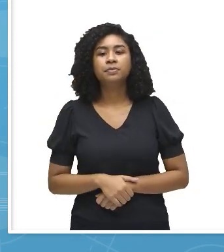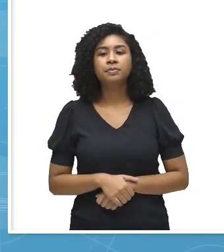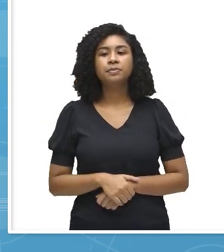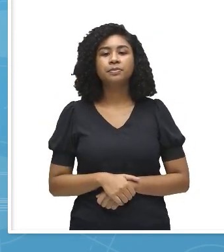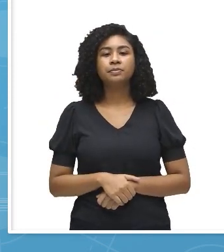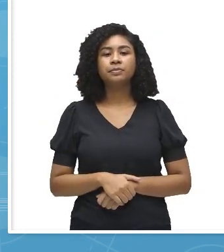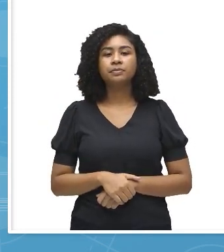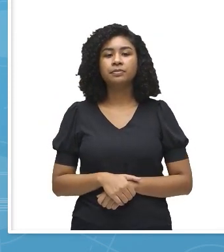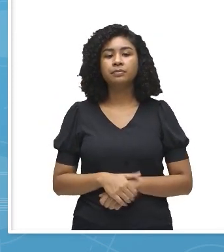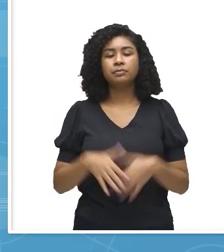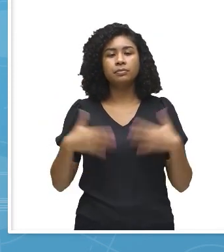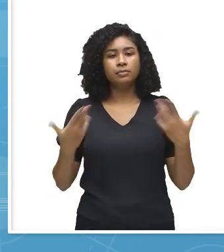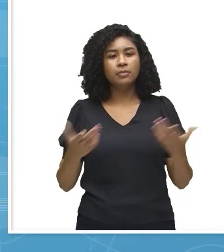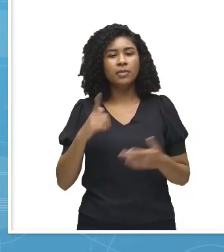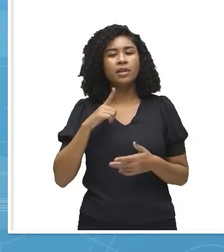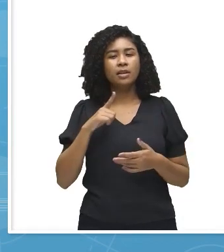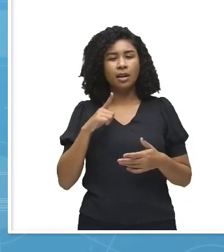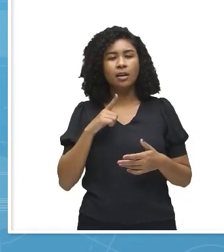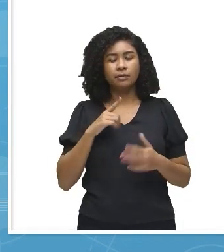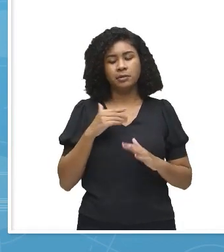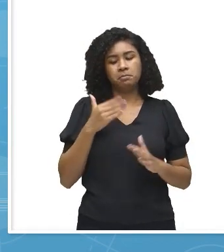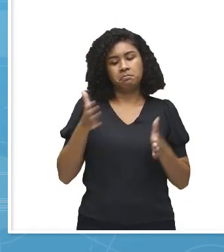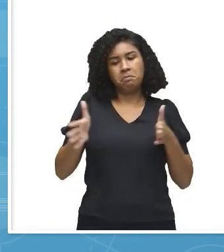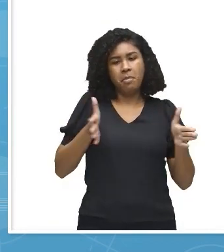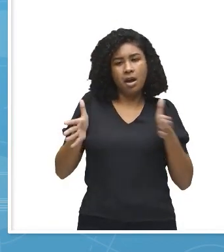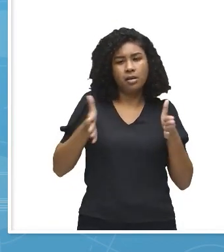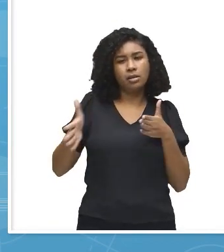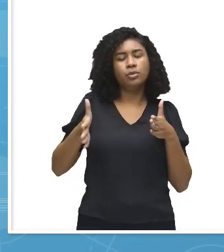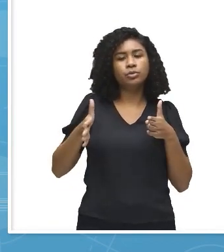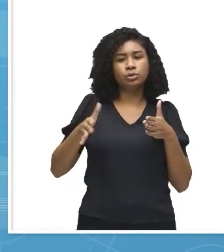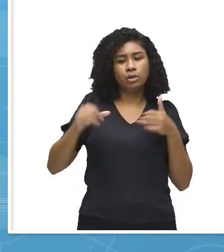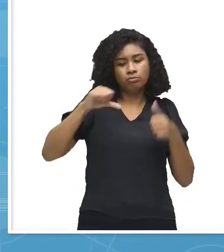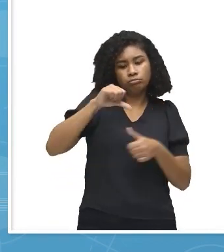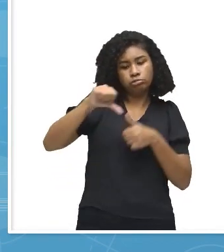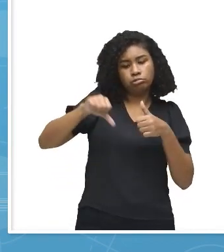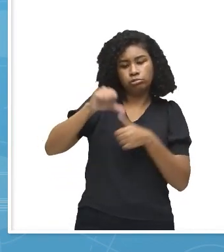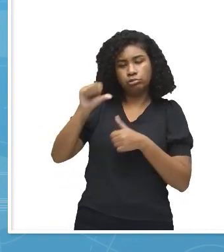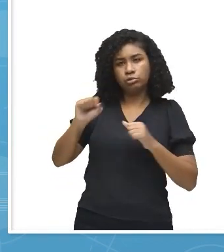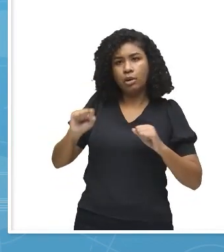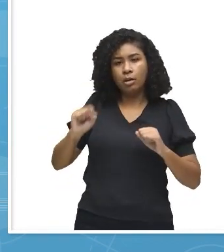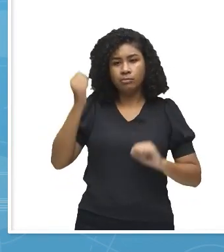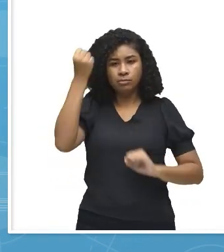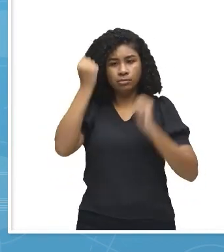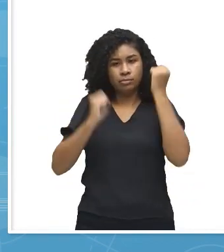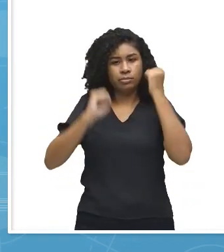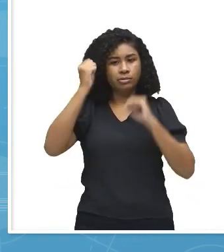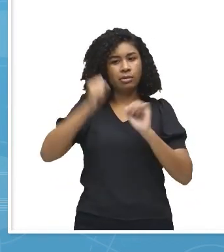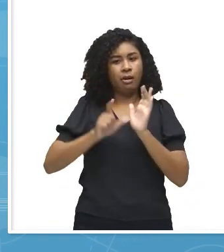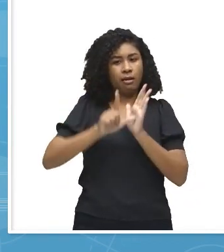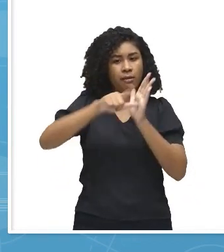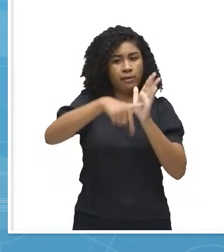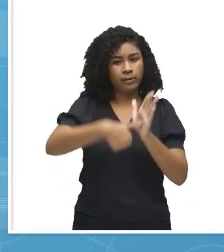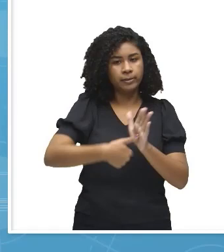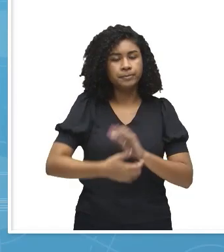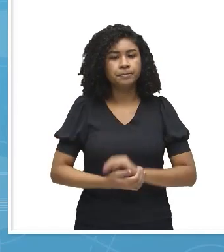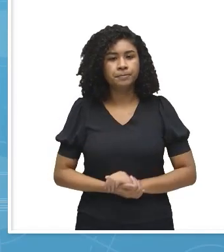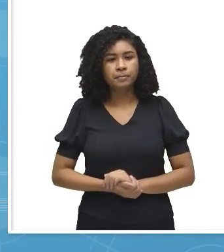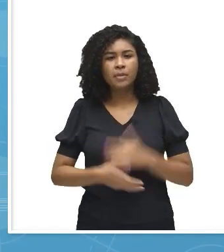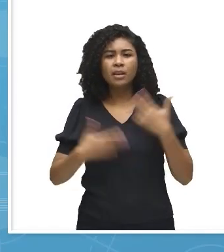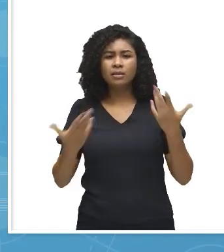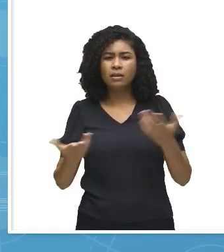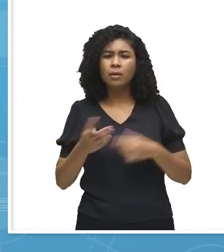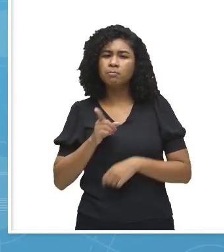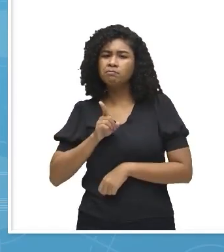a gente teve também esse processo de industrialização tardia. E aí, temos na questão, esse modelo